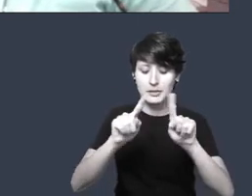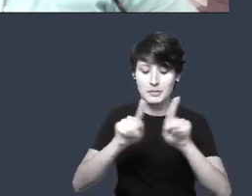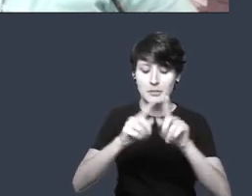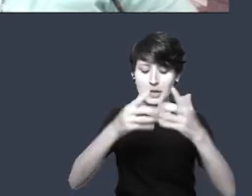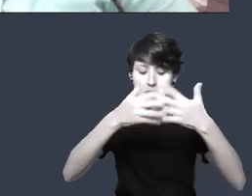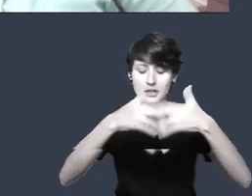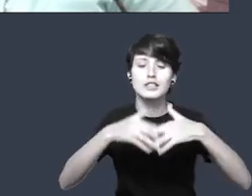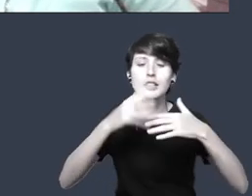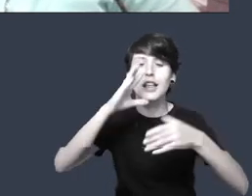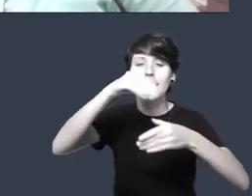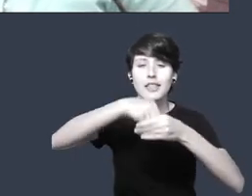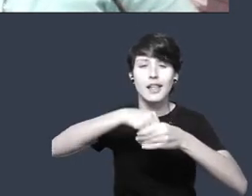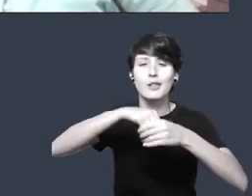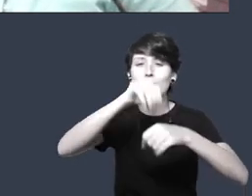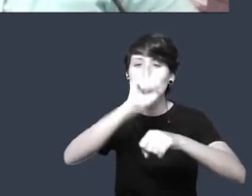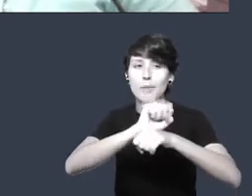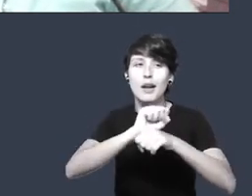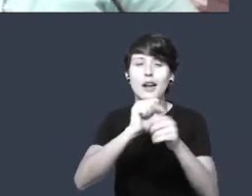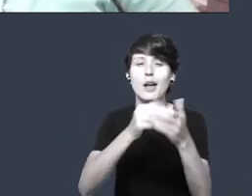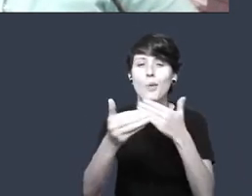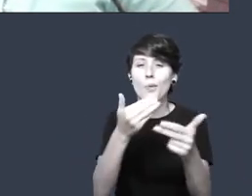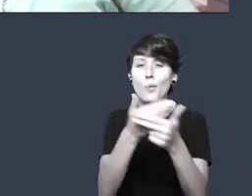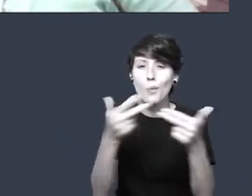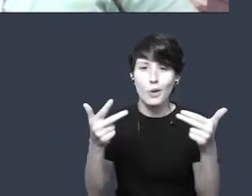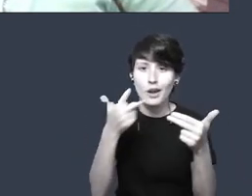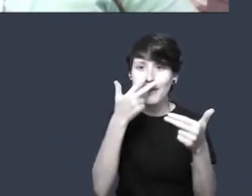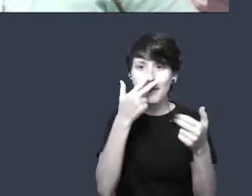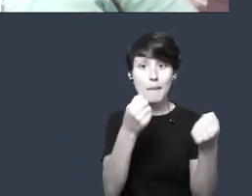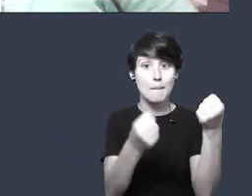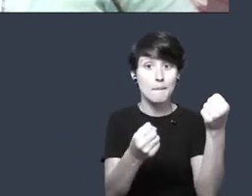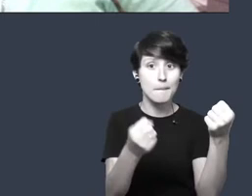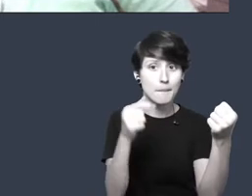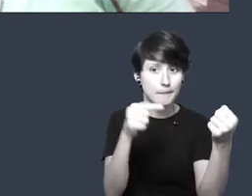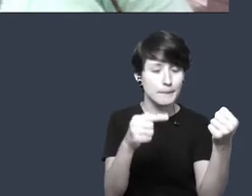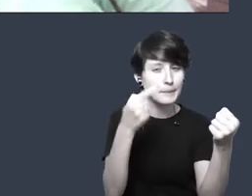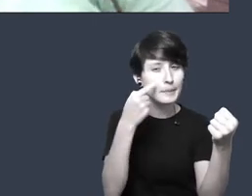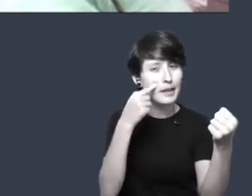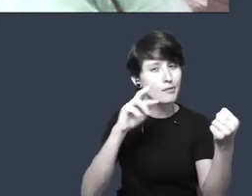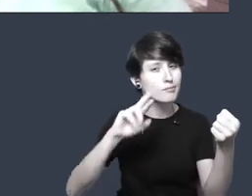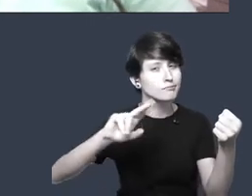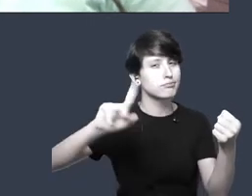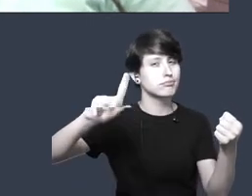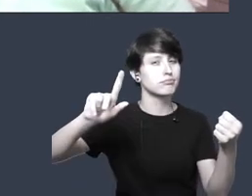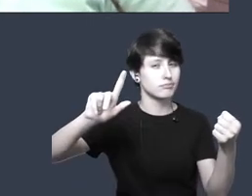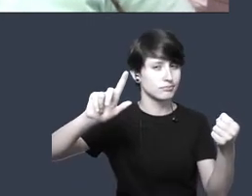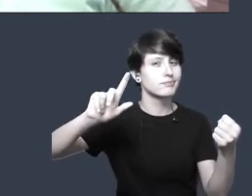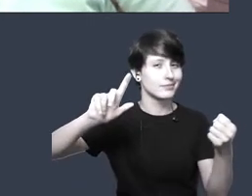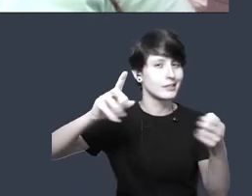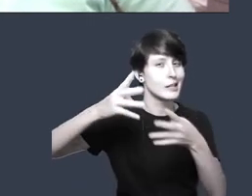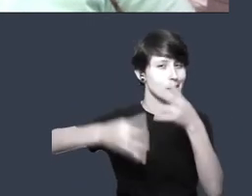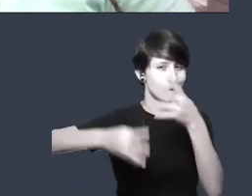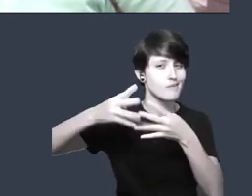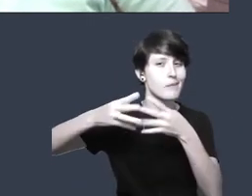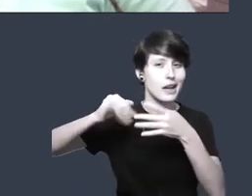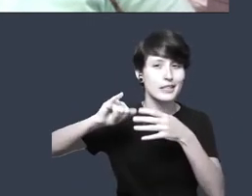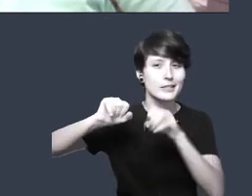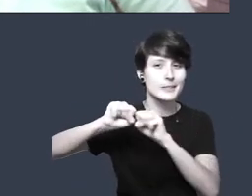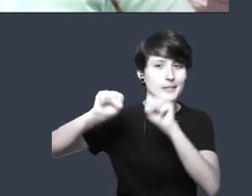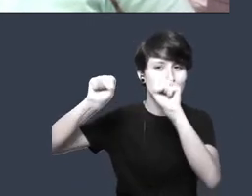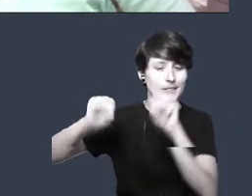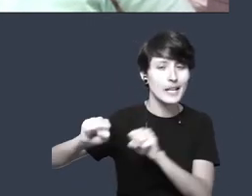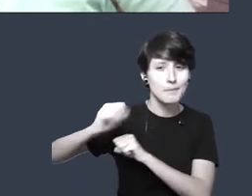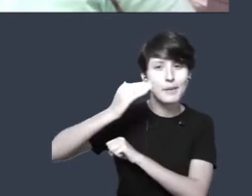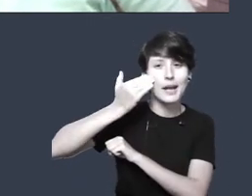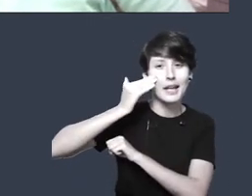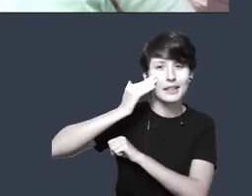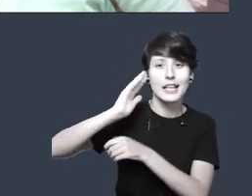placa em que ele tem que parar, de qualquer maneira, é um cruzamento, ele tem que parar, vai ter uma perturbação ali, em que ao invés do algoritmo entender, o algoritmo que está dentro